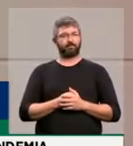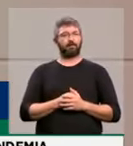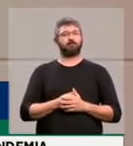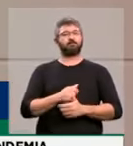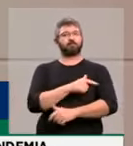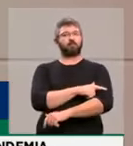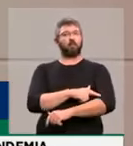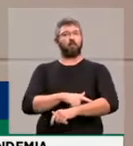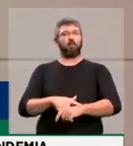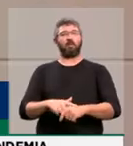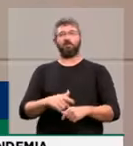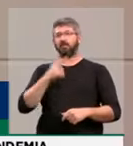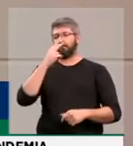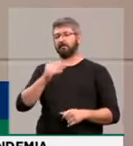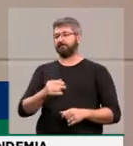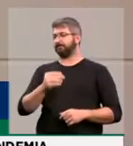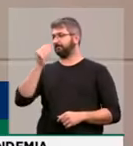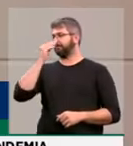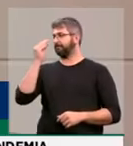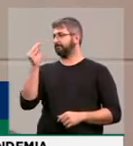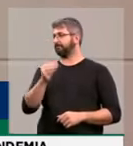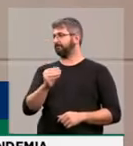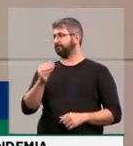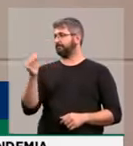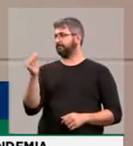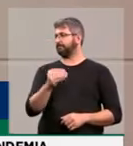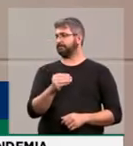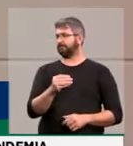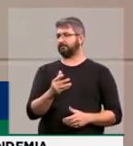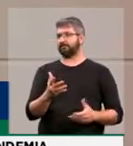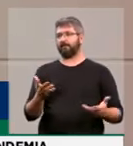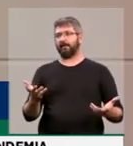mais indiferente, de maior